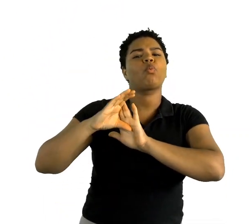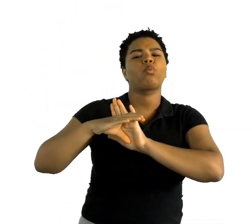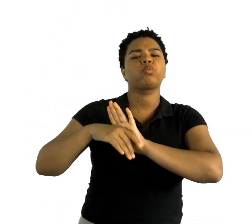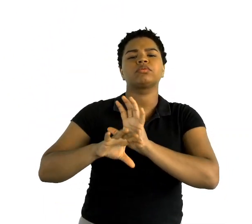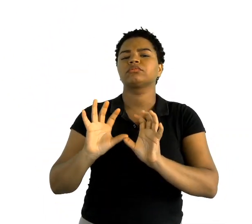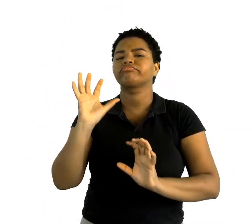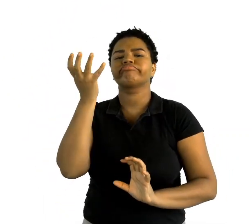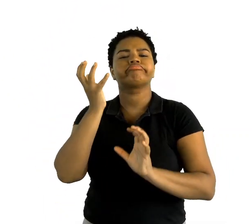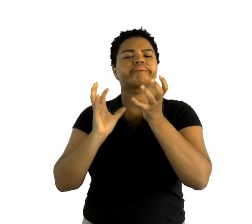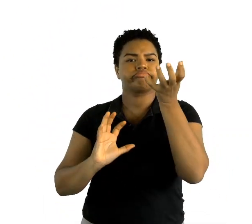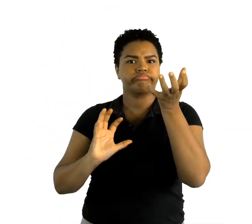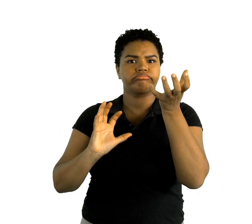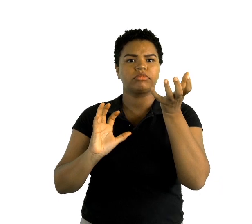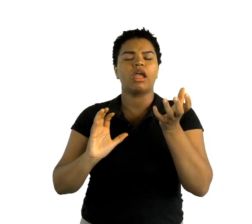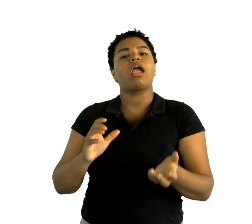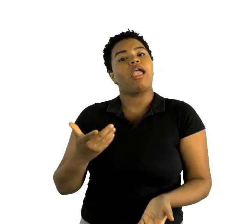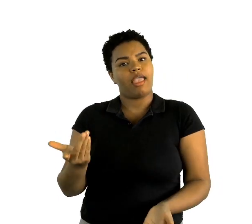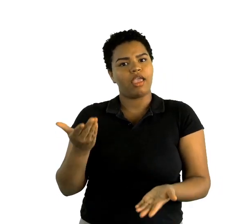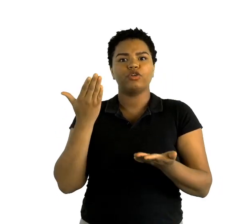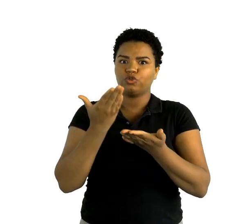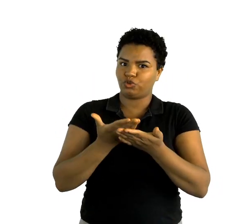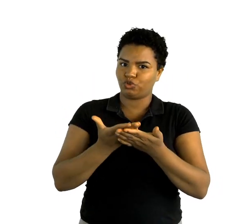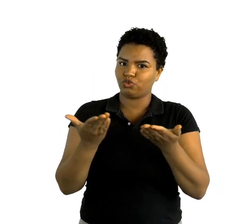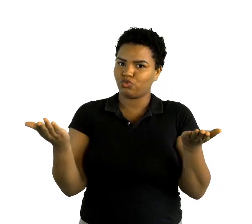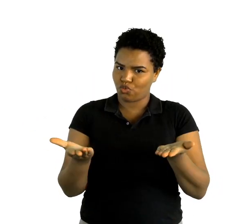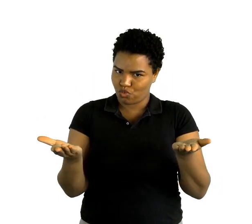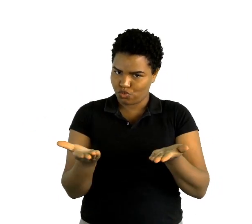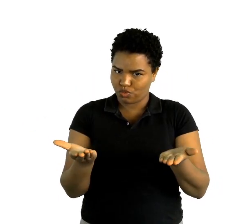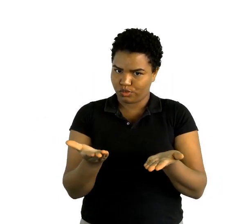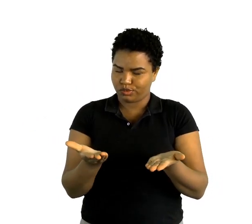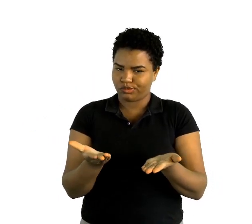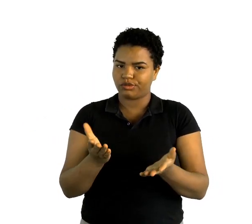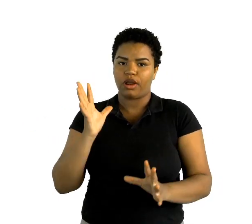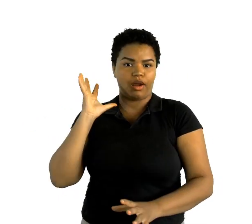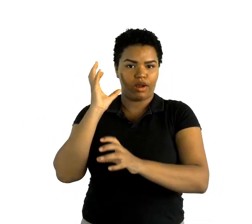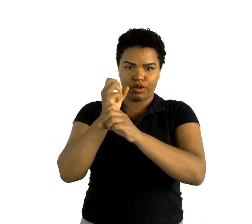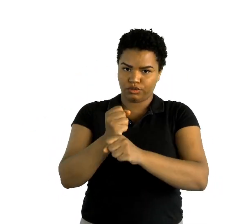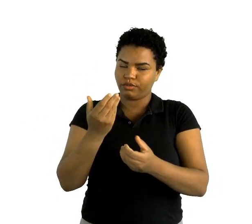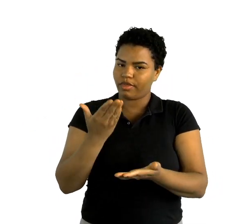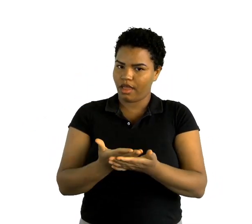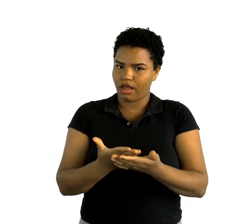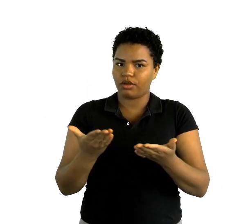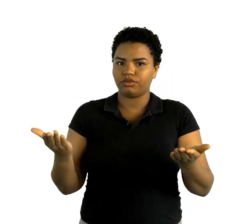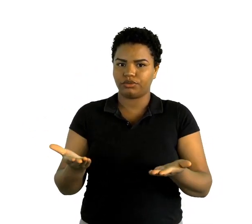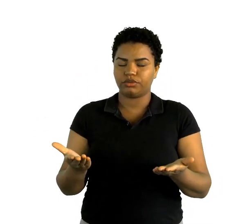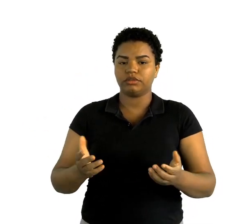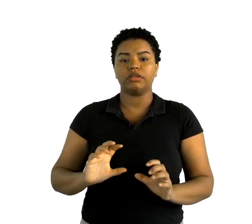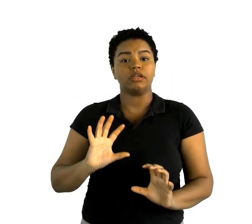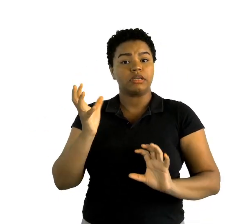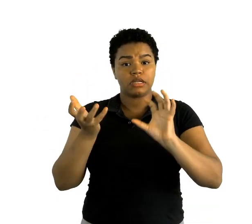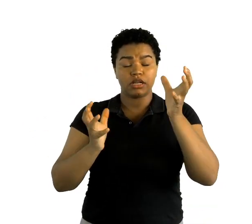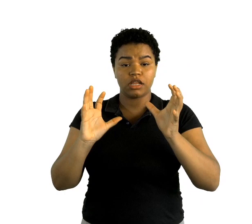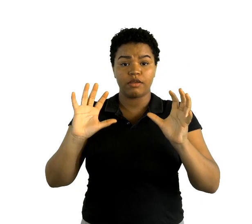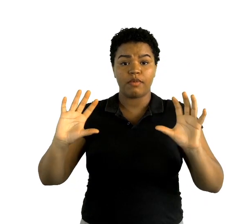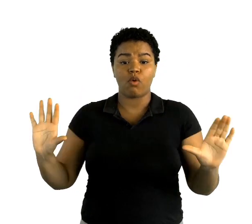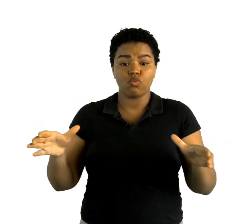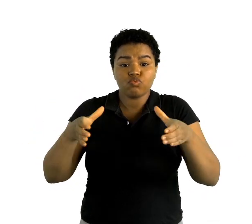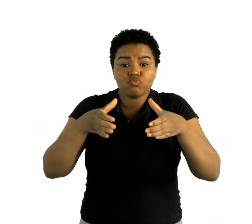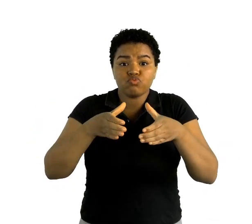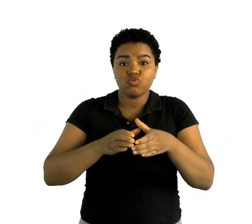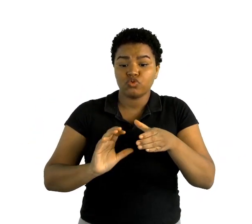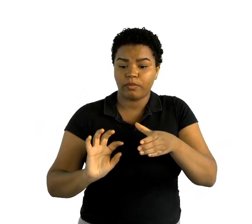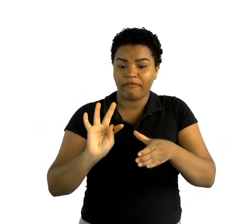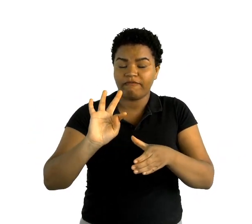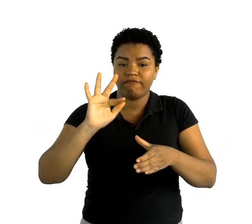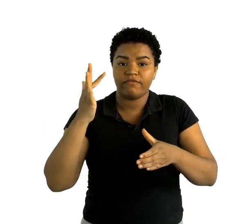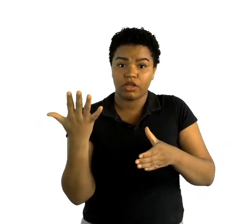de estudo da nossa aula. Tá? É o resumo geral da nossa aula. Clima é o conjunto de fenômenos